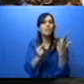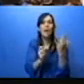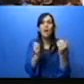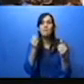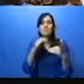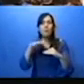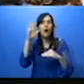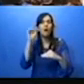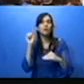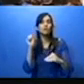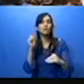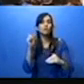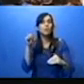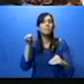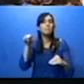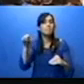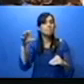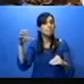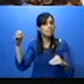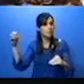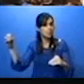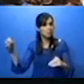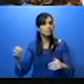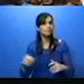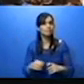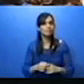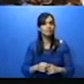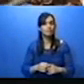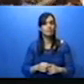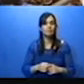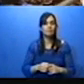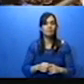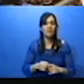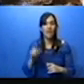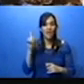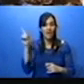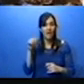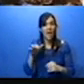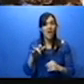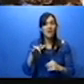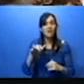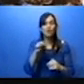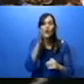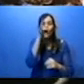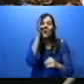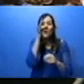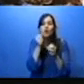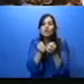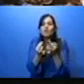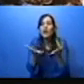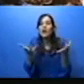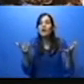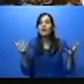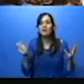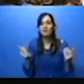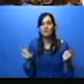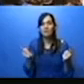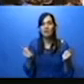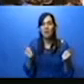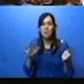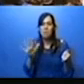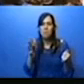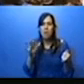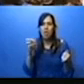de caranguejeira, também chamada de tarântula ou aranha de jardim. A maior espécie encontrada chega a cerca de